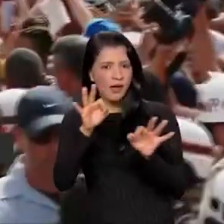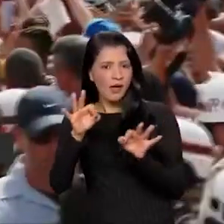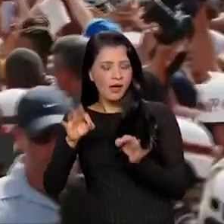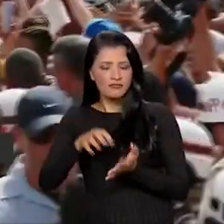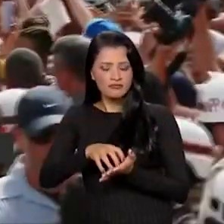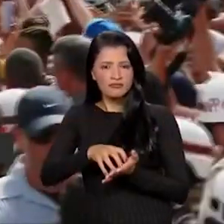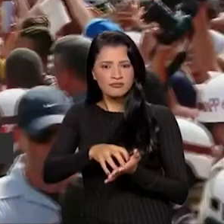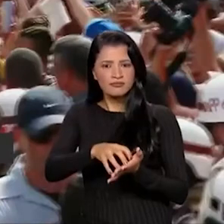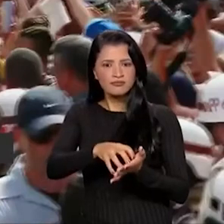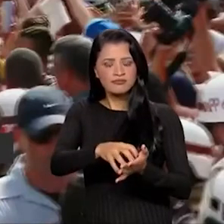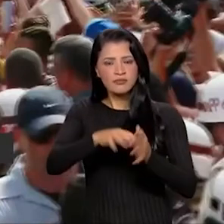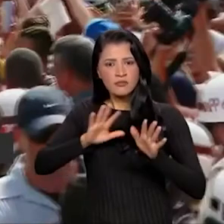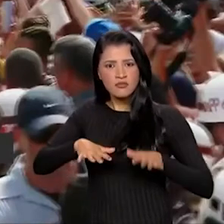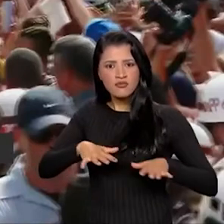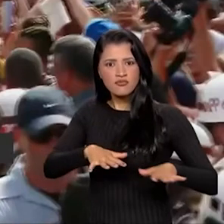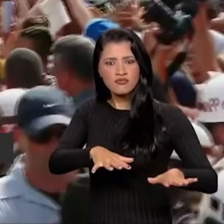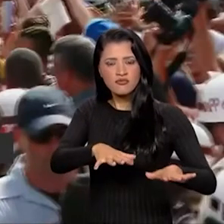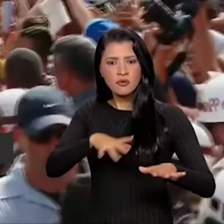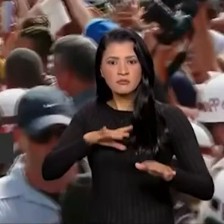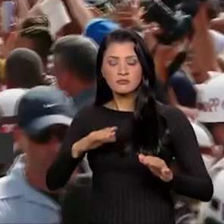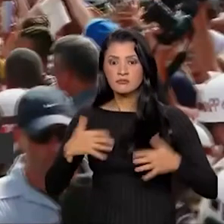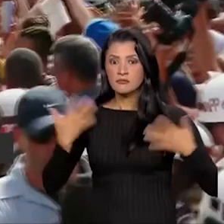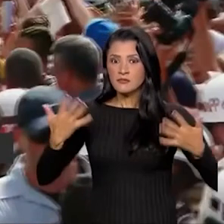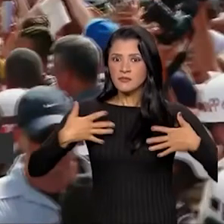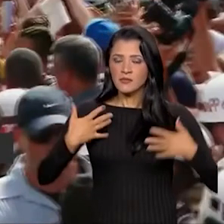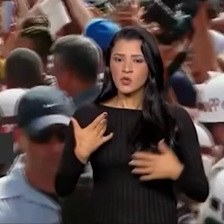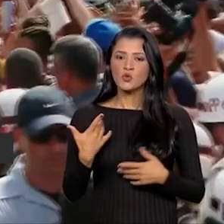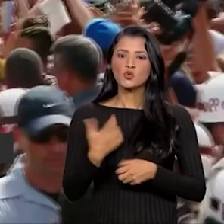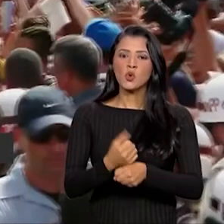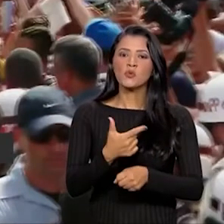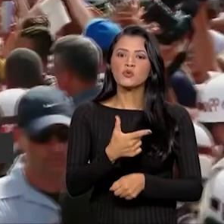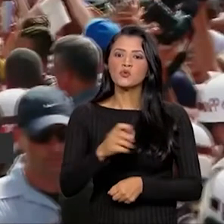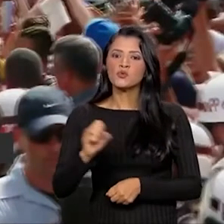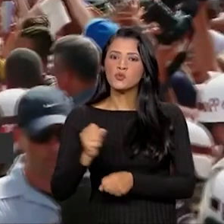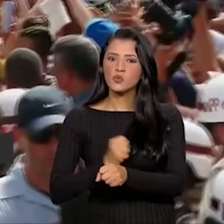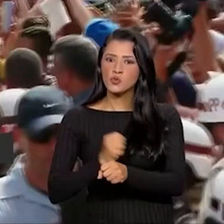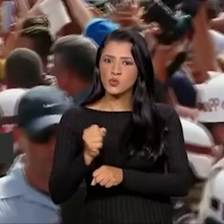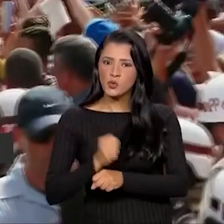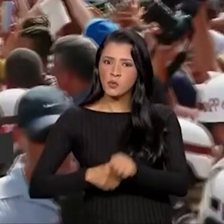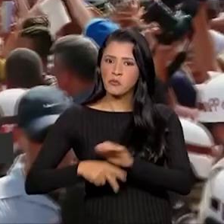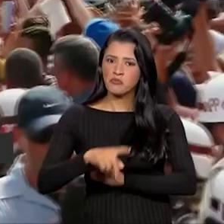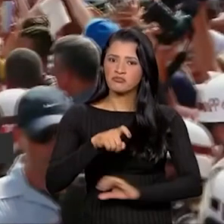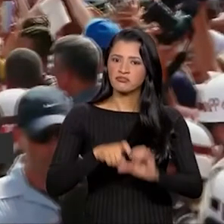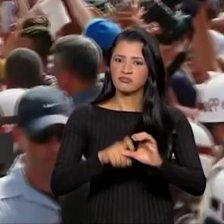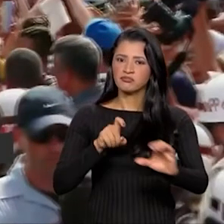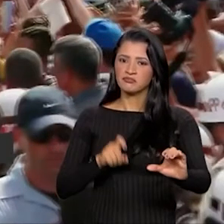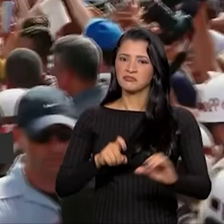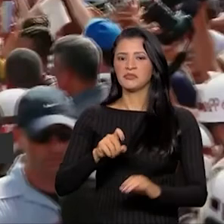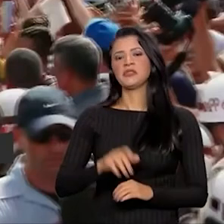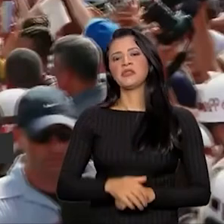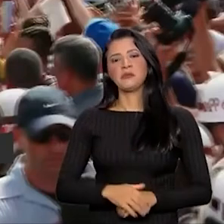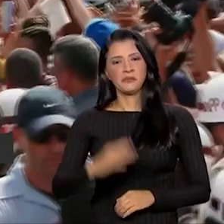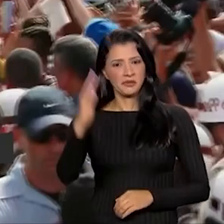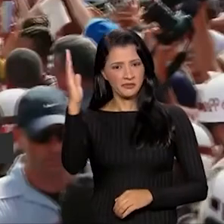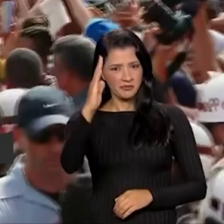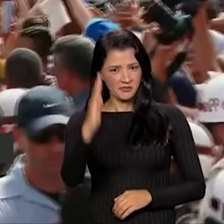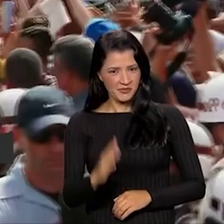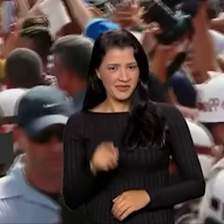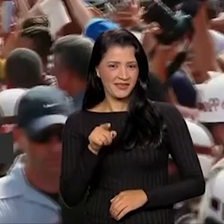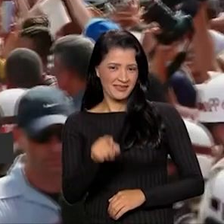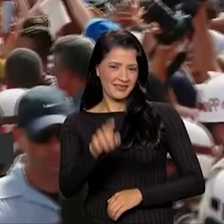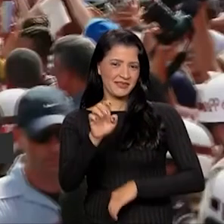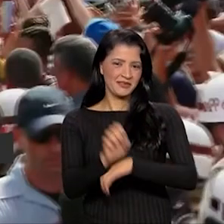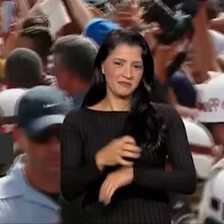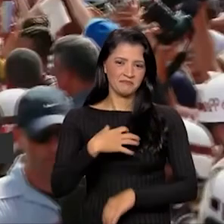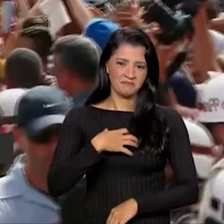caminhada simbólica que celebra os 200 anos da independência do Brasil